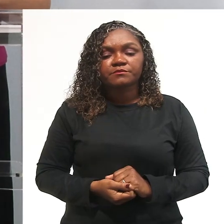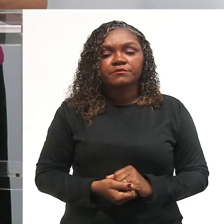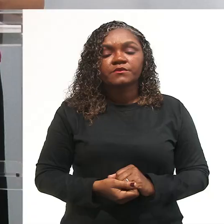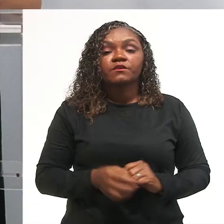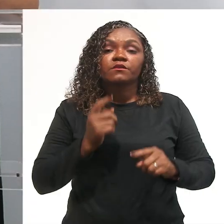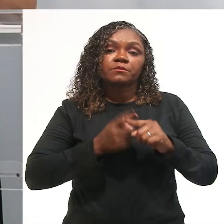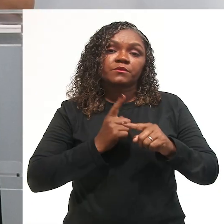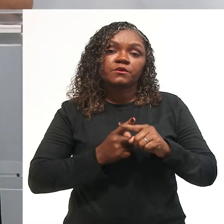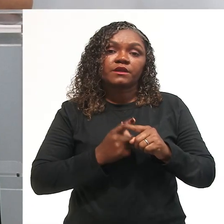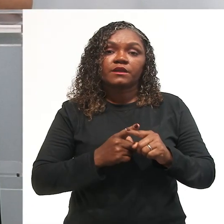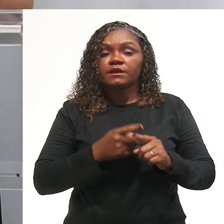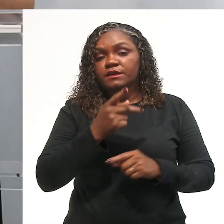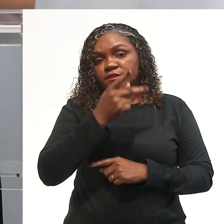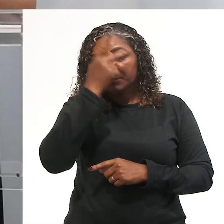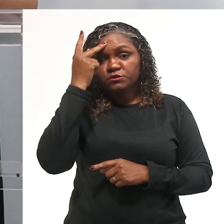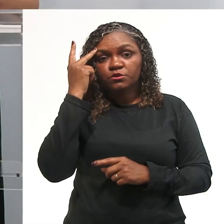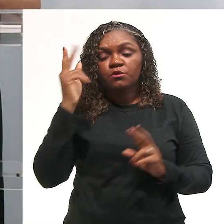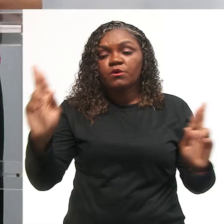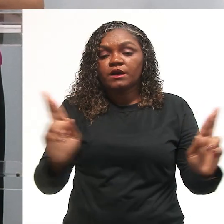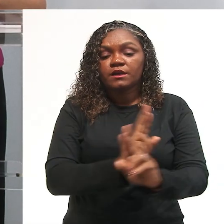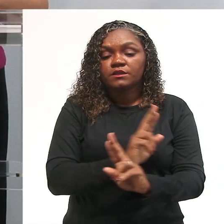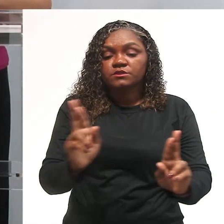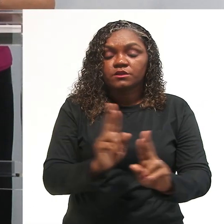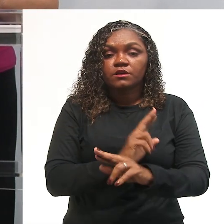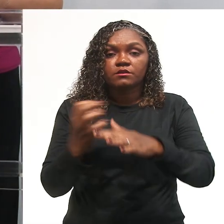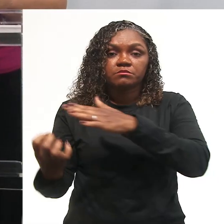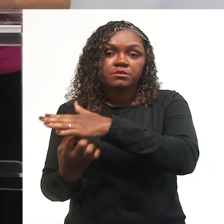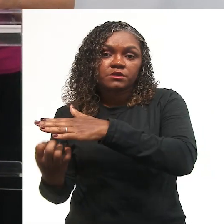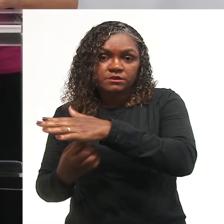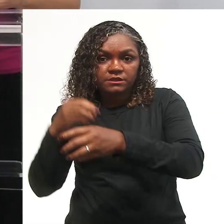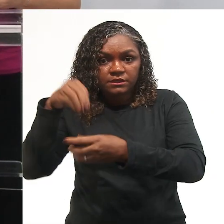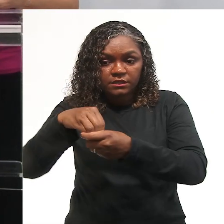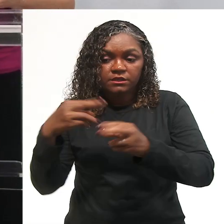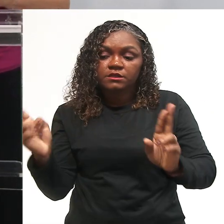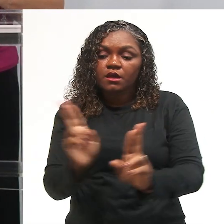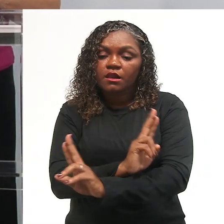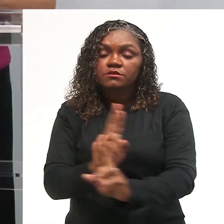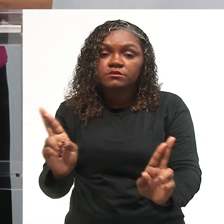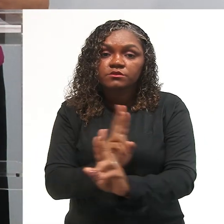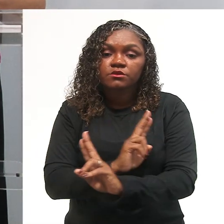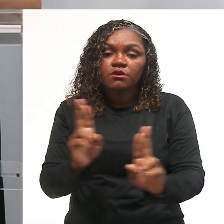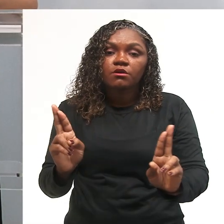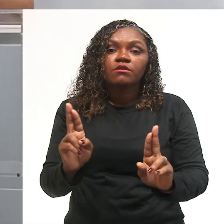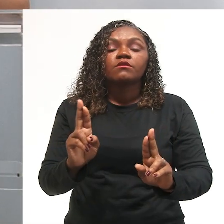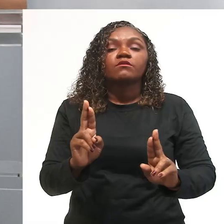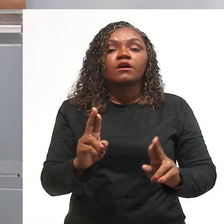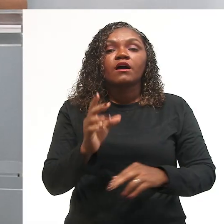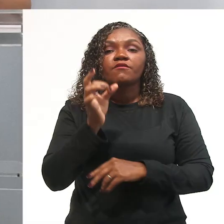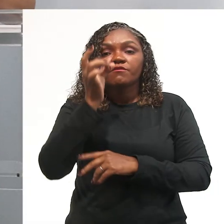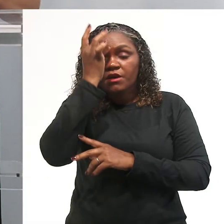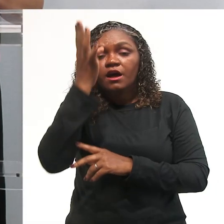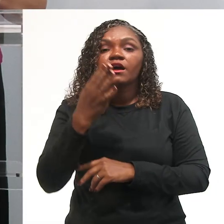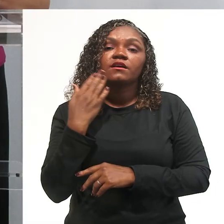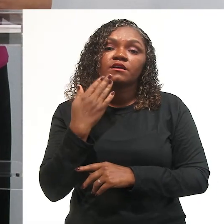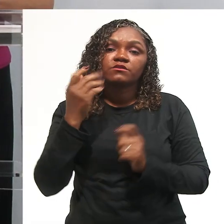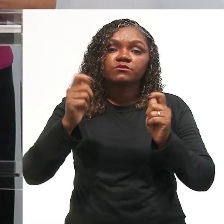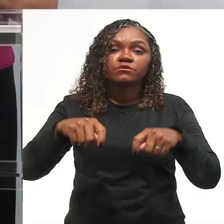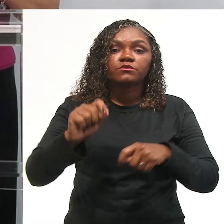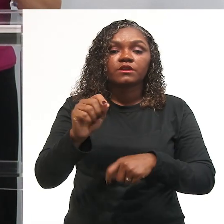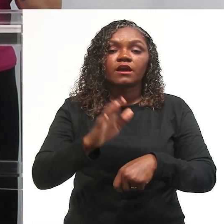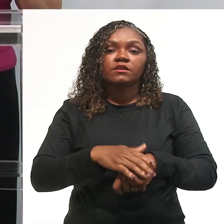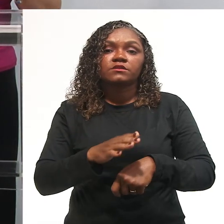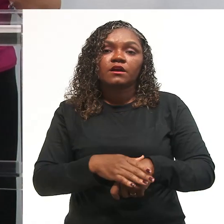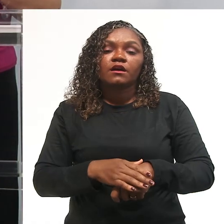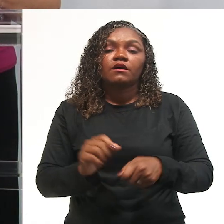o relacionamento das pessoas dentro das organizações pode facilitar nas suas ações,